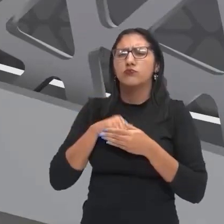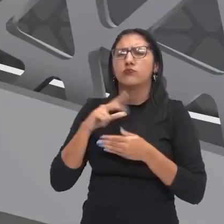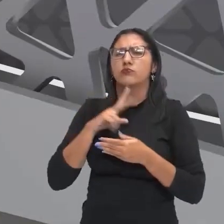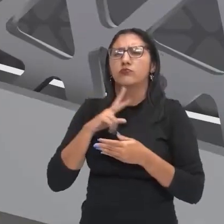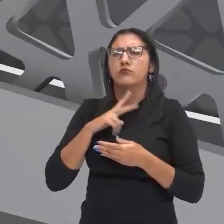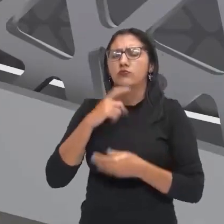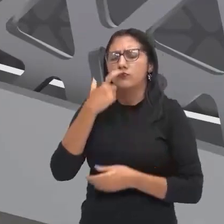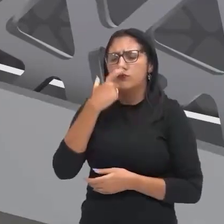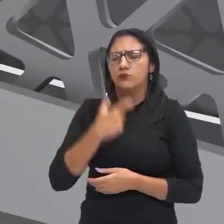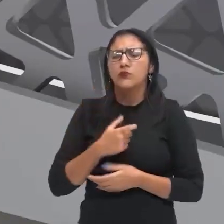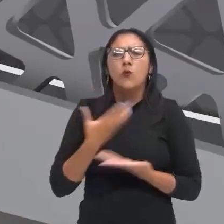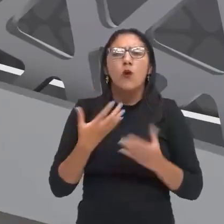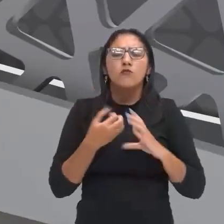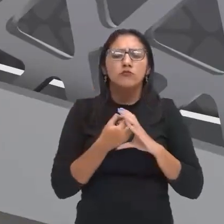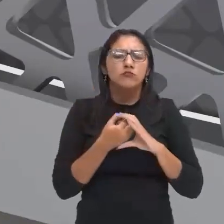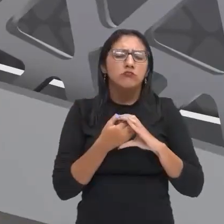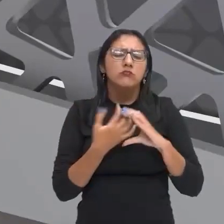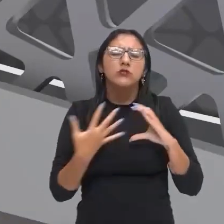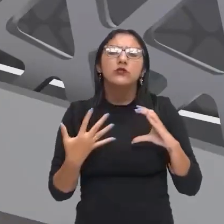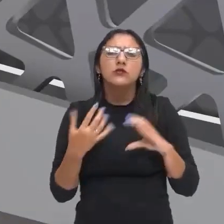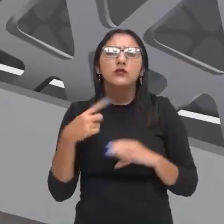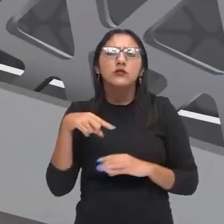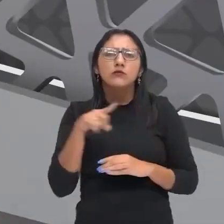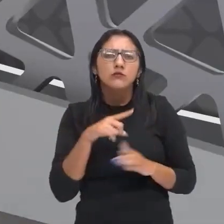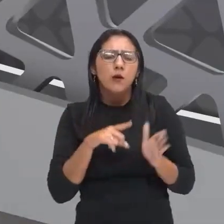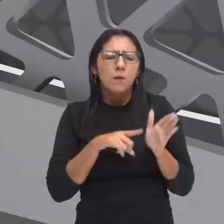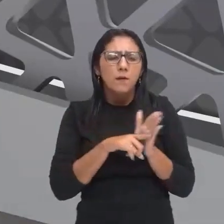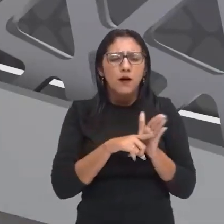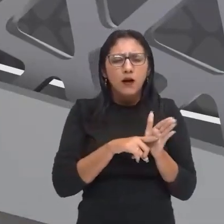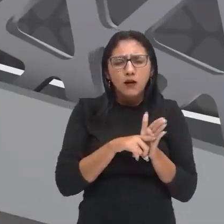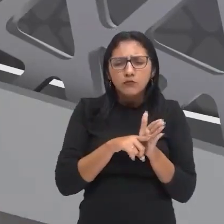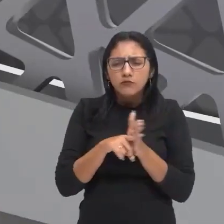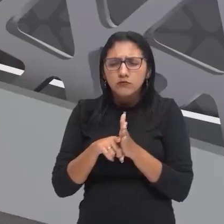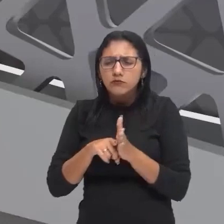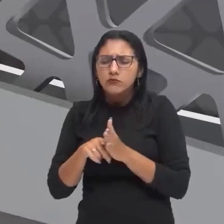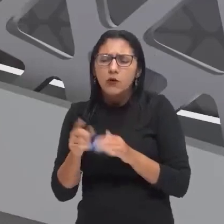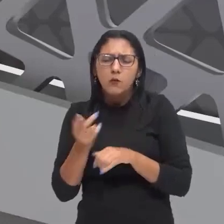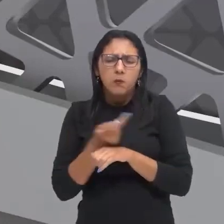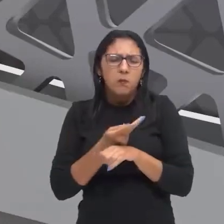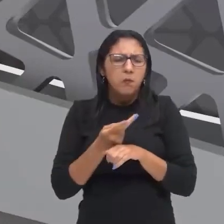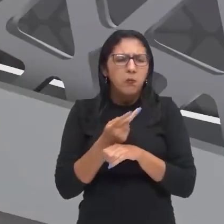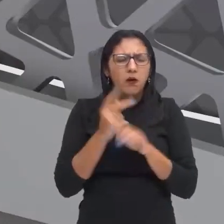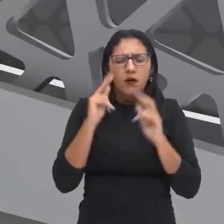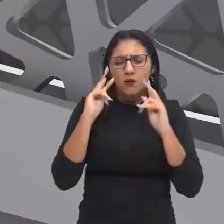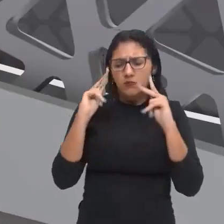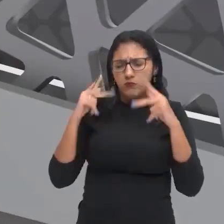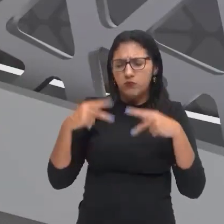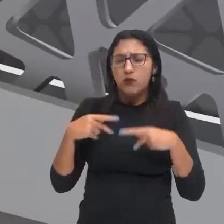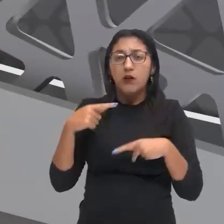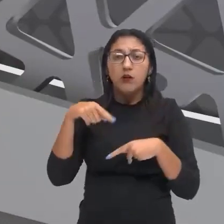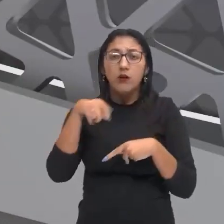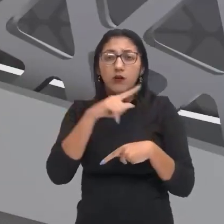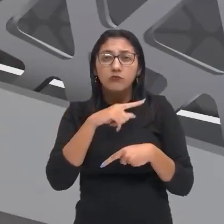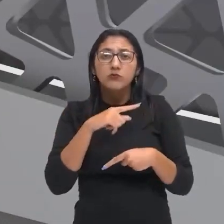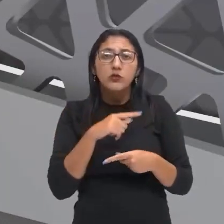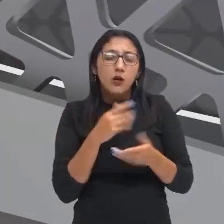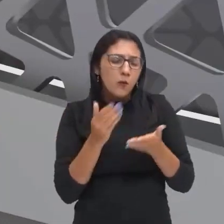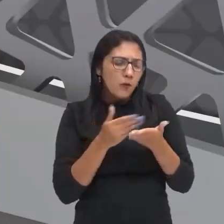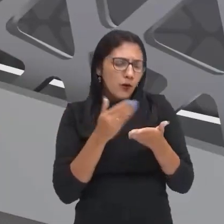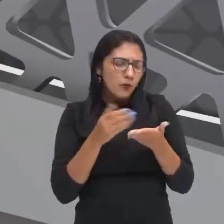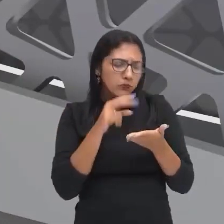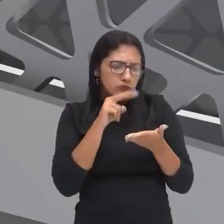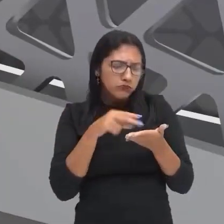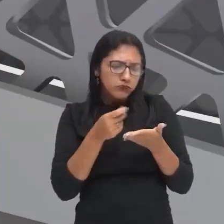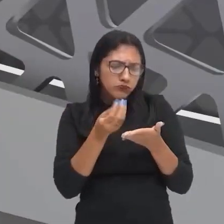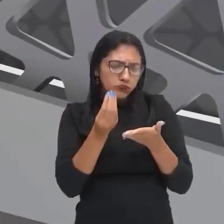vocês, dessas características que vocês estão buscando, estão presentes aí no portfólio de vocês?